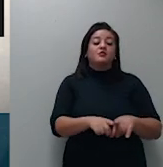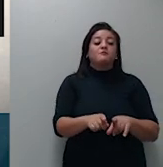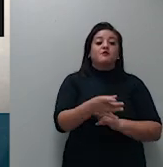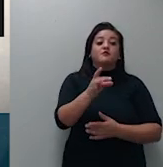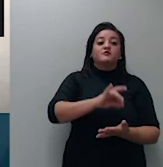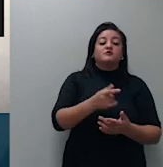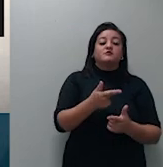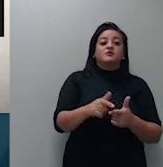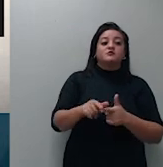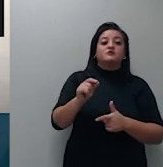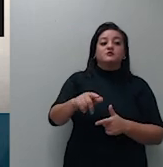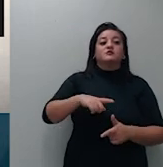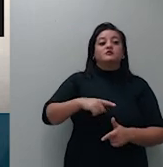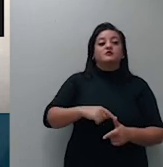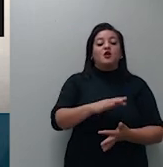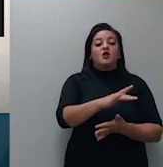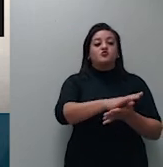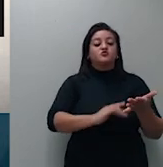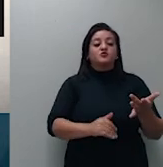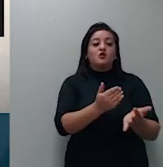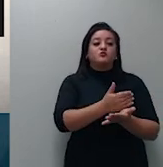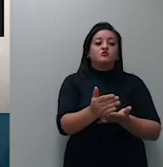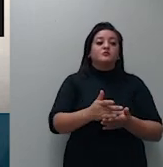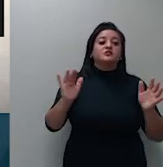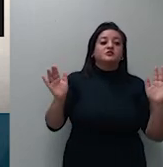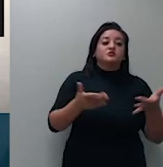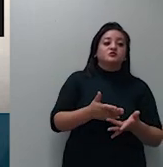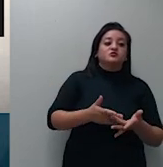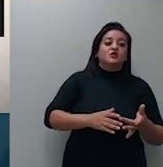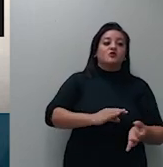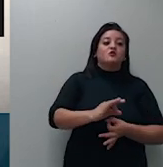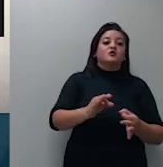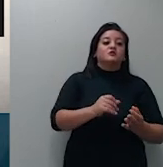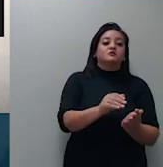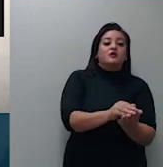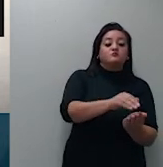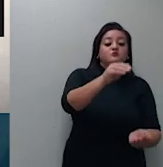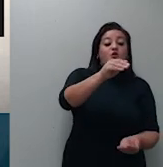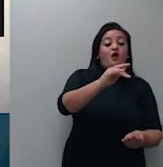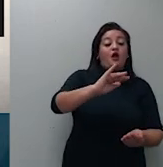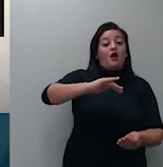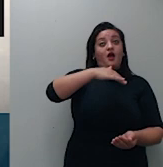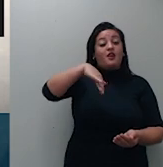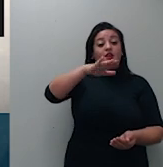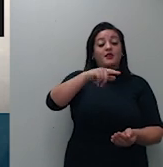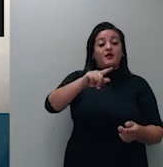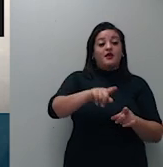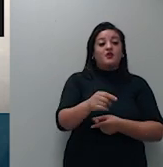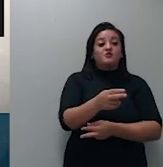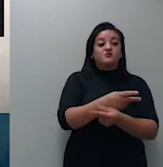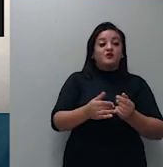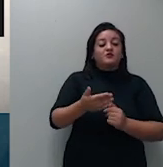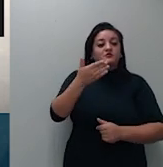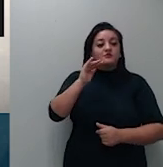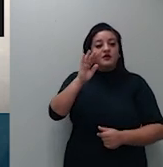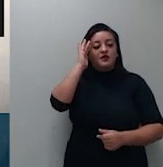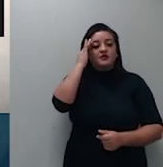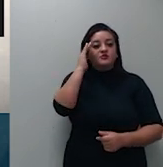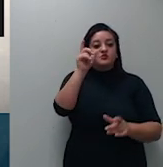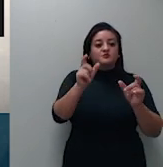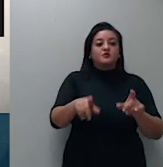seja pelo fato de terem cálculos iniciais já partido de montante superior ao